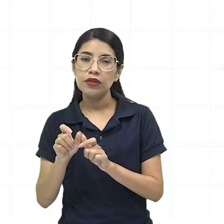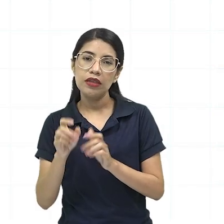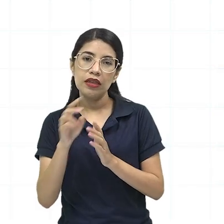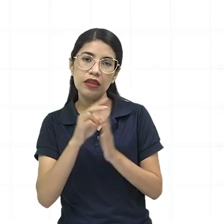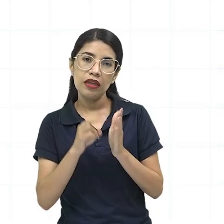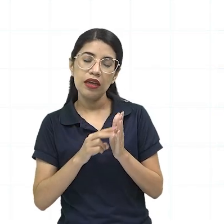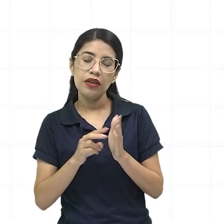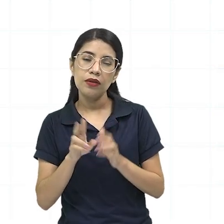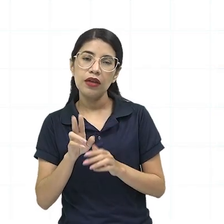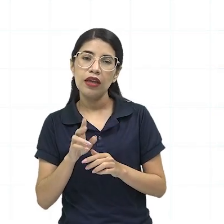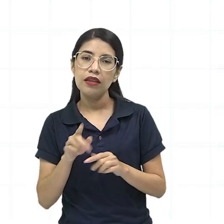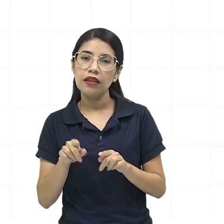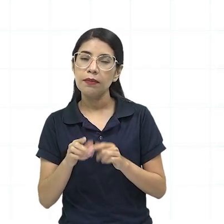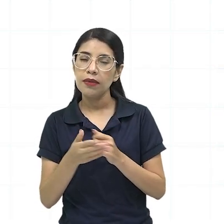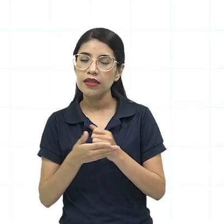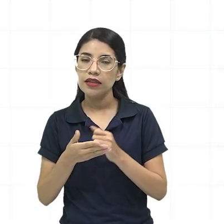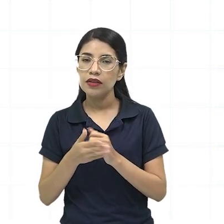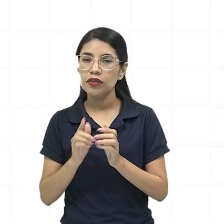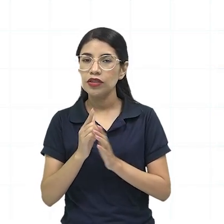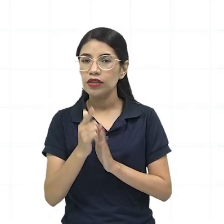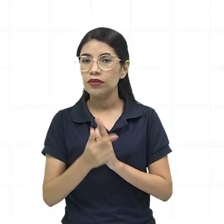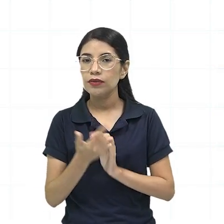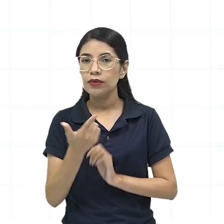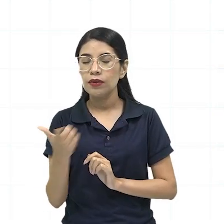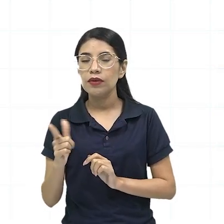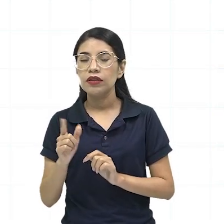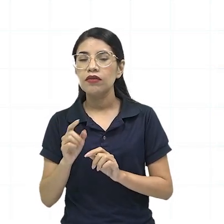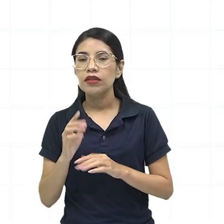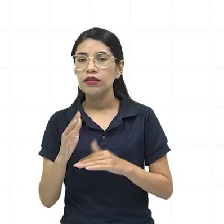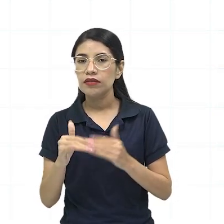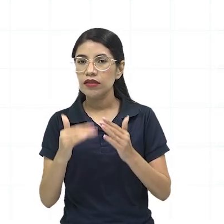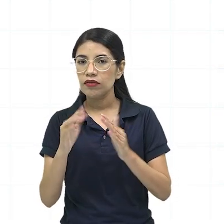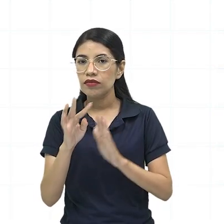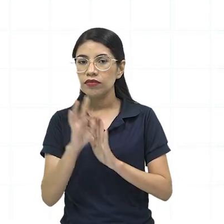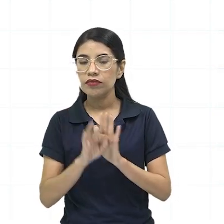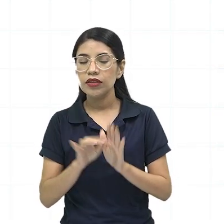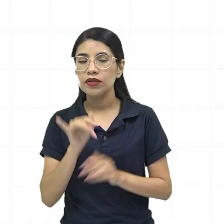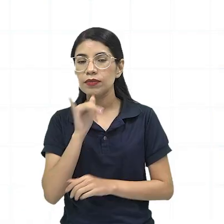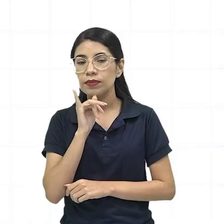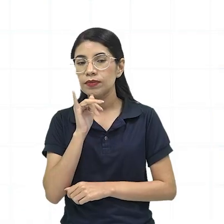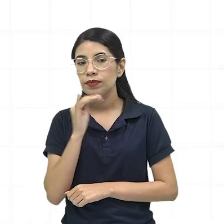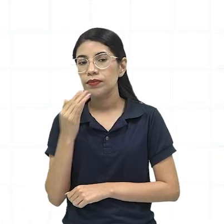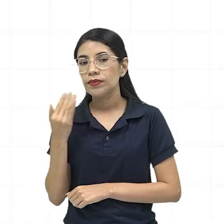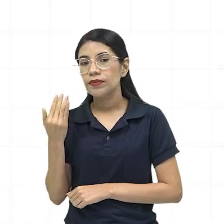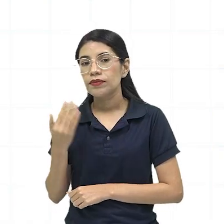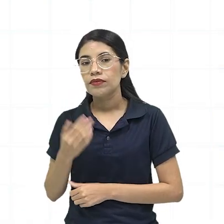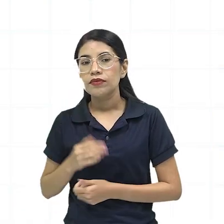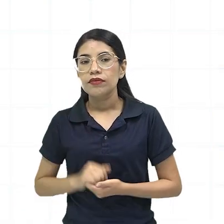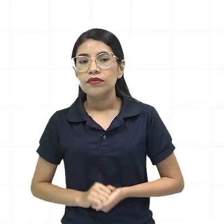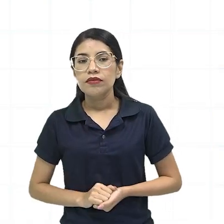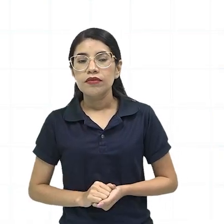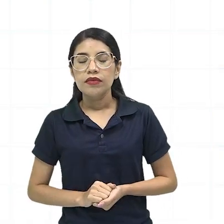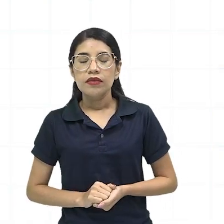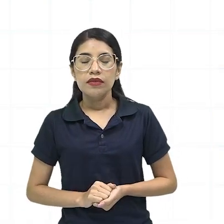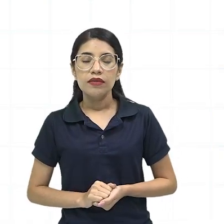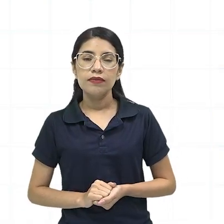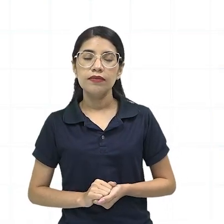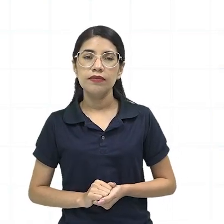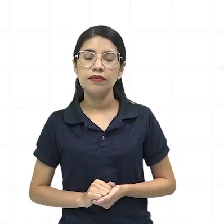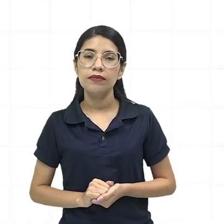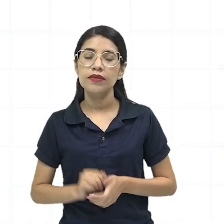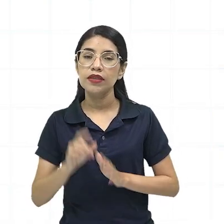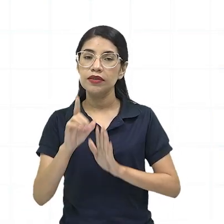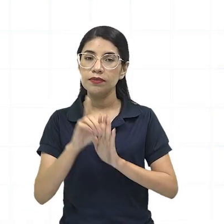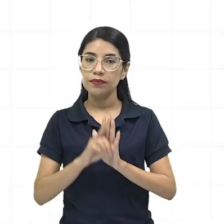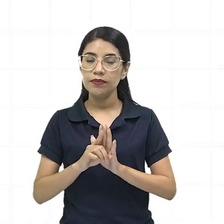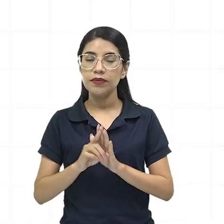gêneros. A partir disso, o texto vai se desenvolver. Então, observem comigo agora o texto. Então, direitos humanos, tudo o que